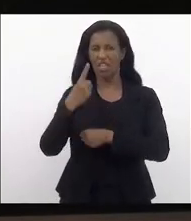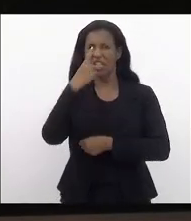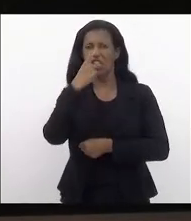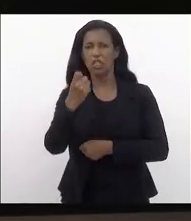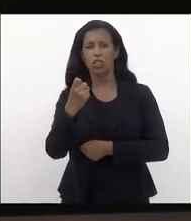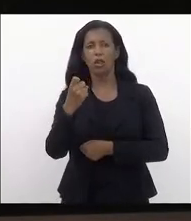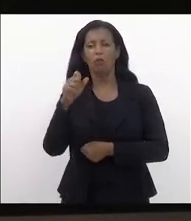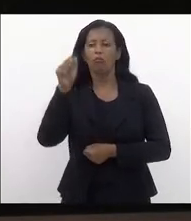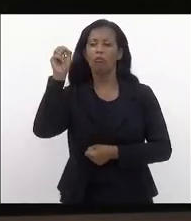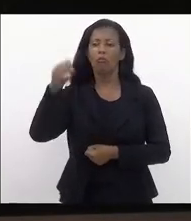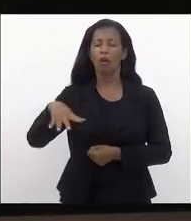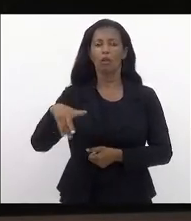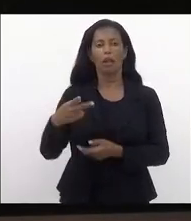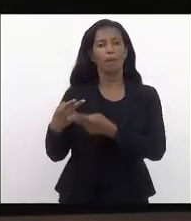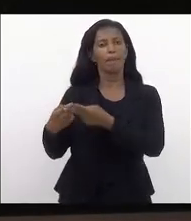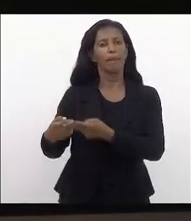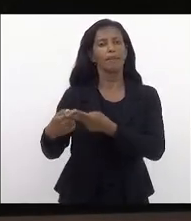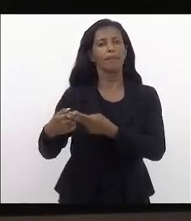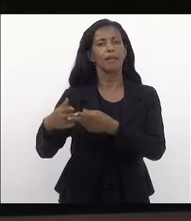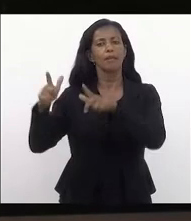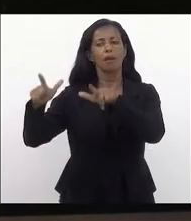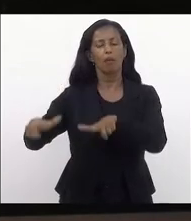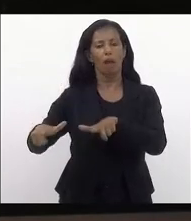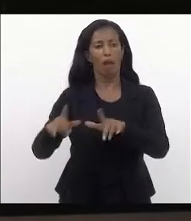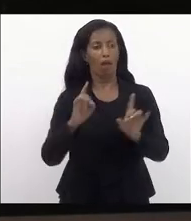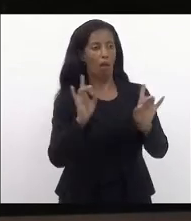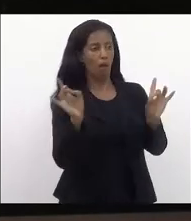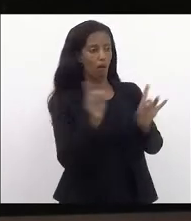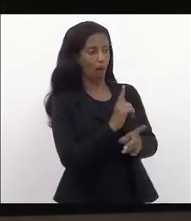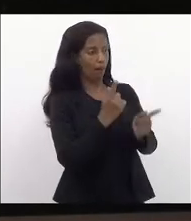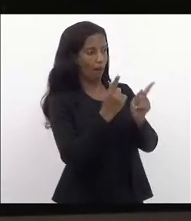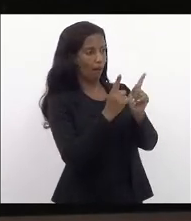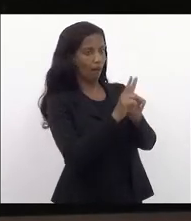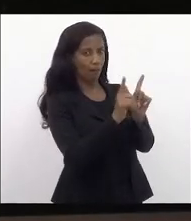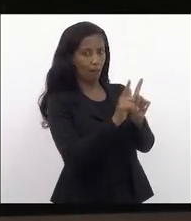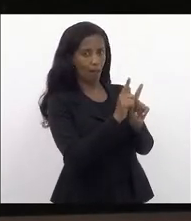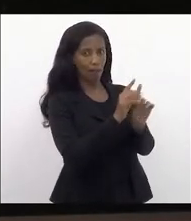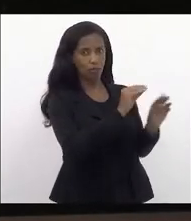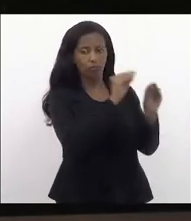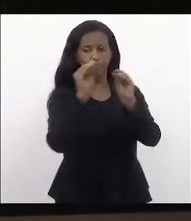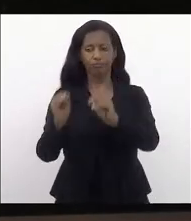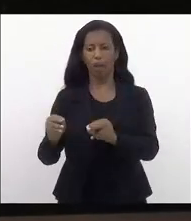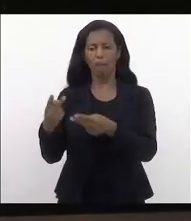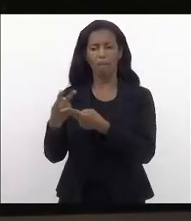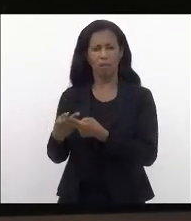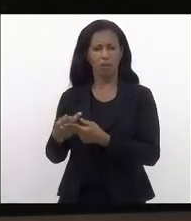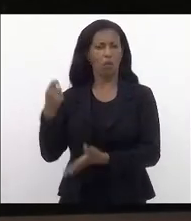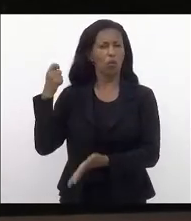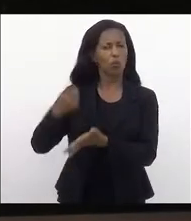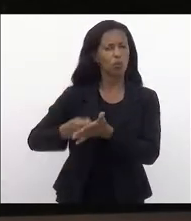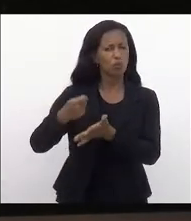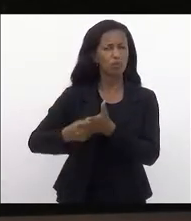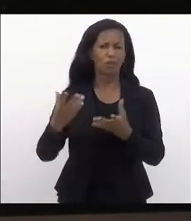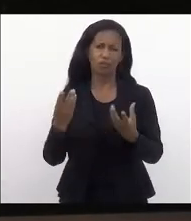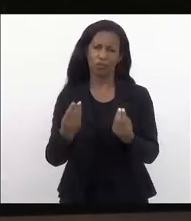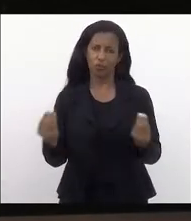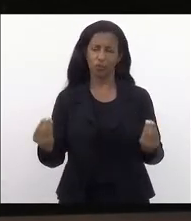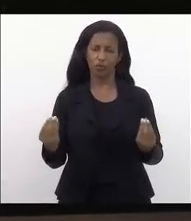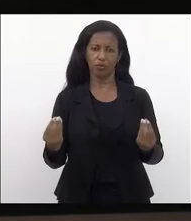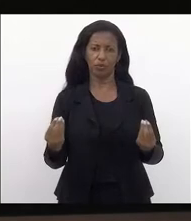de paciência queriam acabar com o lixão de Gramacho e queriam colocar em paciência nós lutamos muito mas muito mesmo